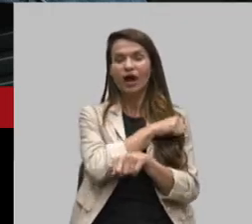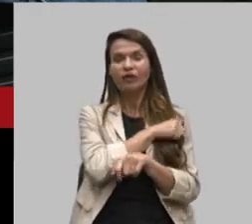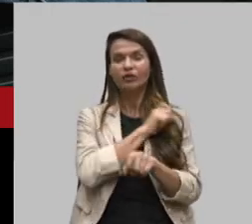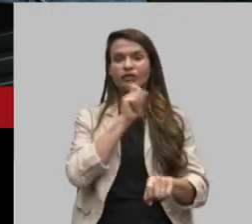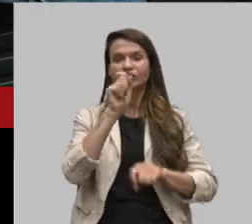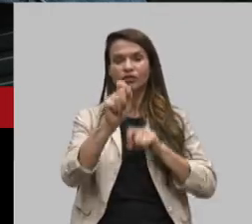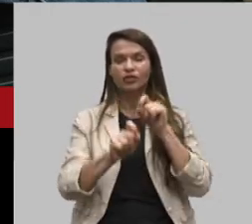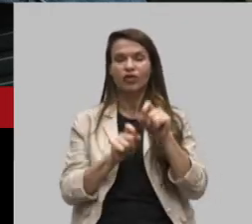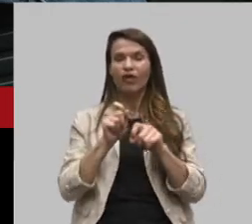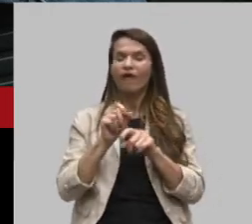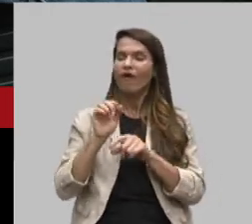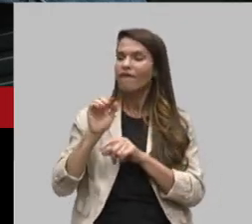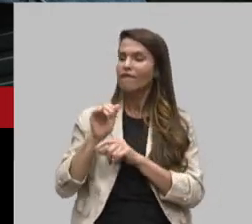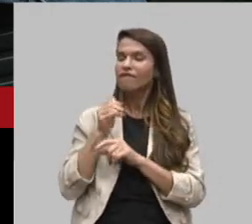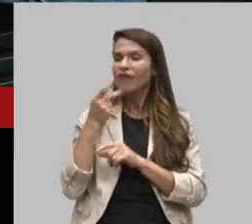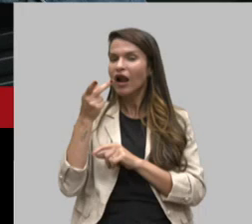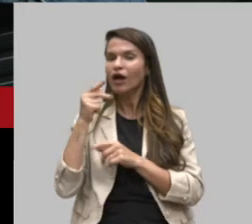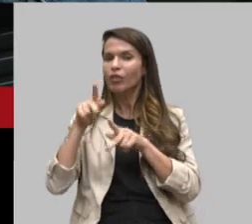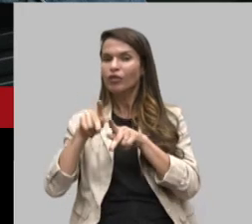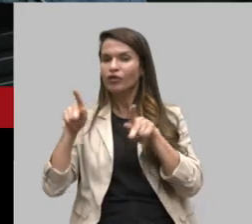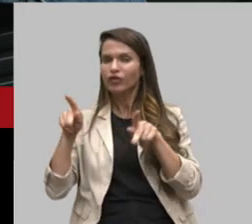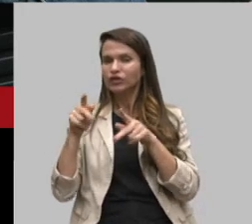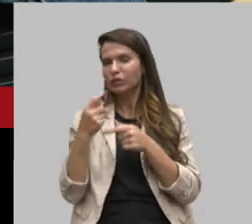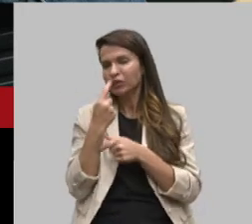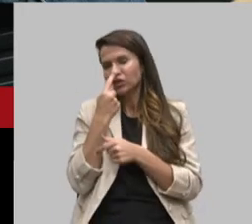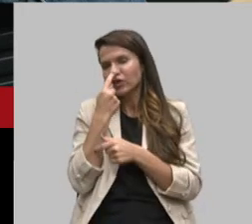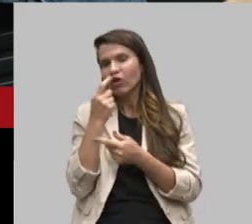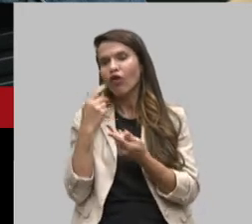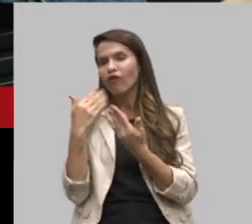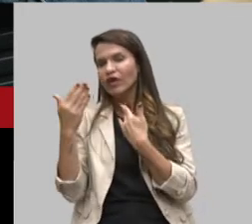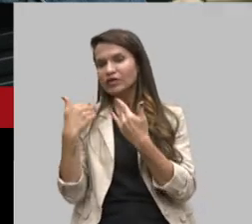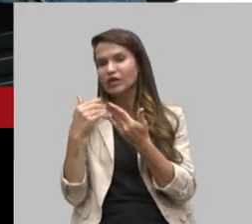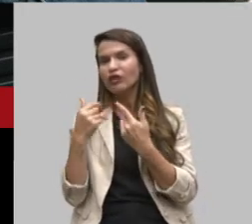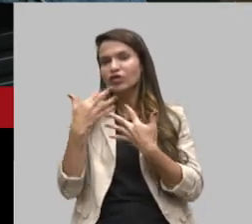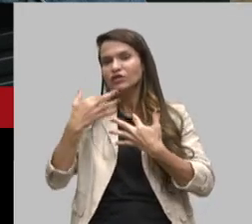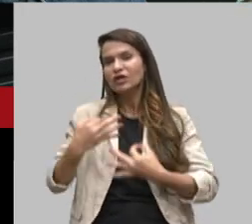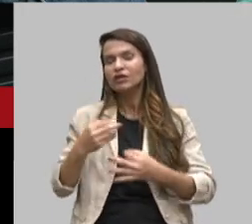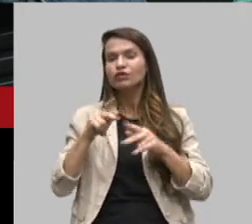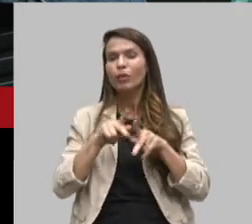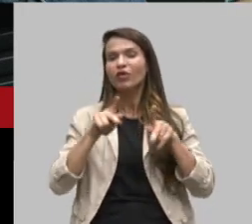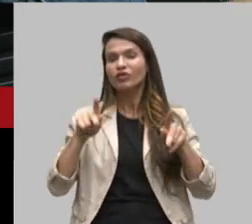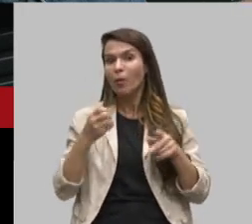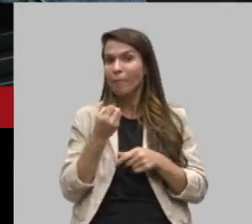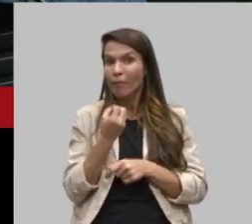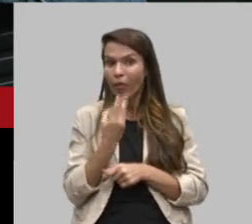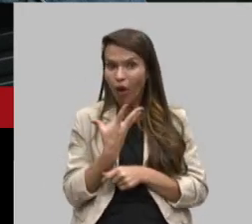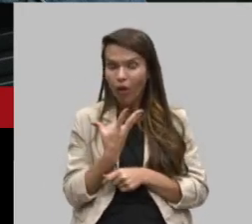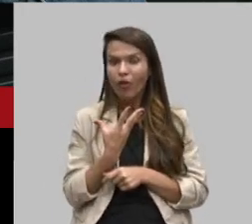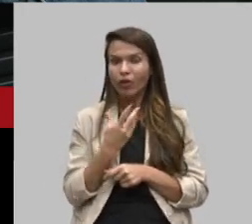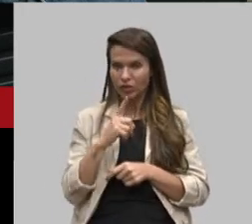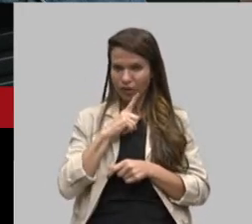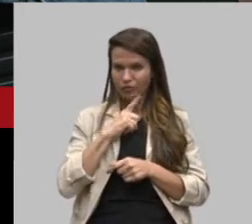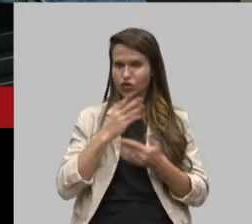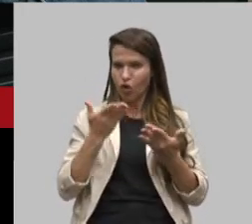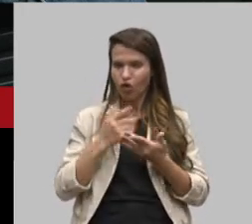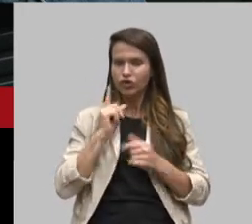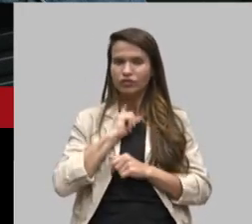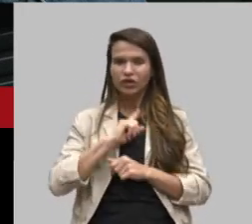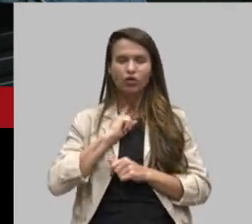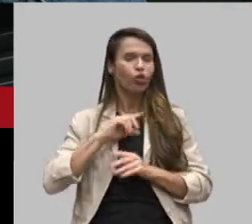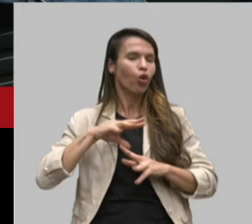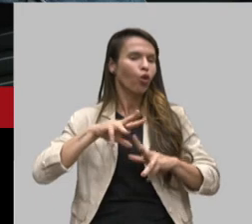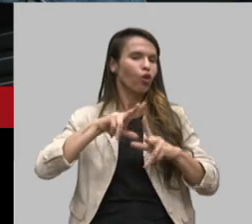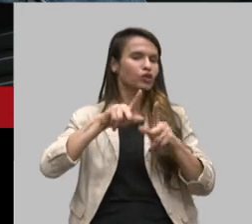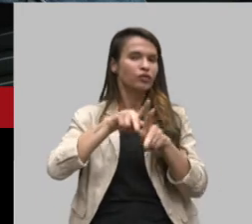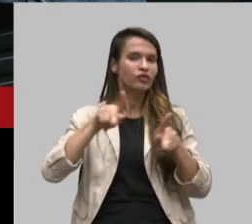professor que temos mais intimidade conversar com ele eu tenho certeza que um professor bom como temos hoje em Minas Gerais todos os professores de